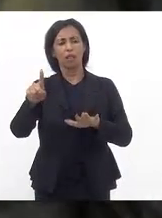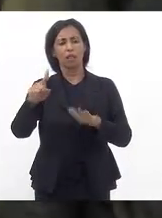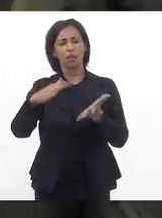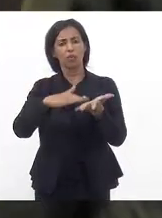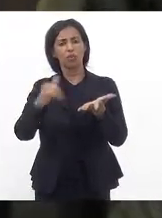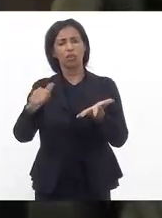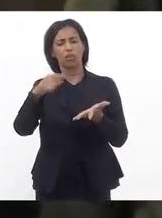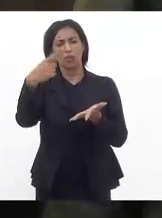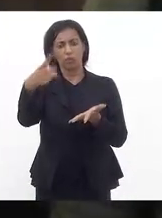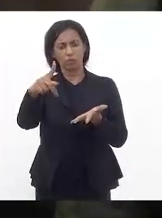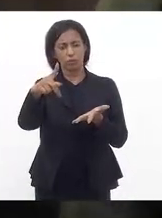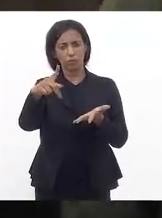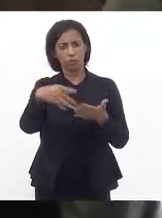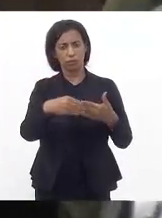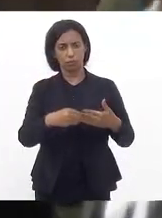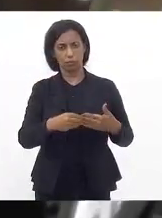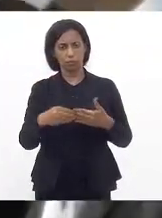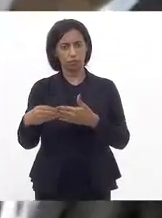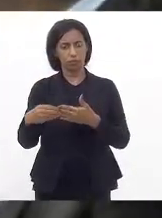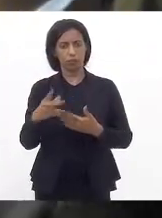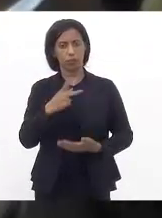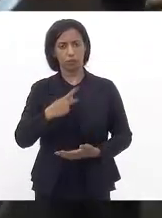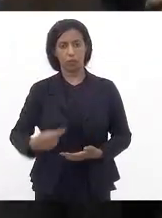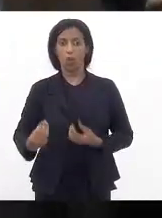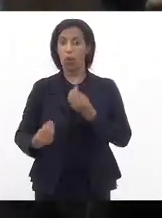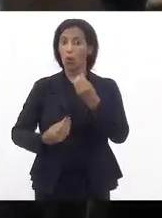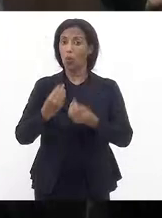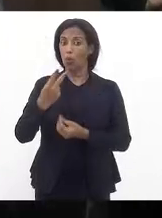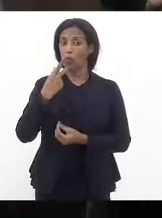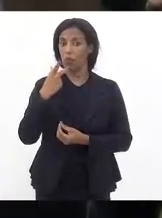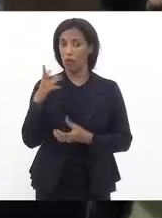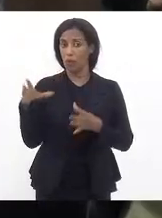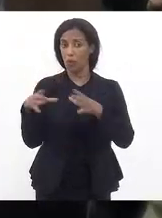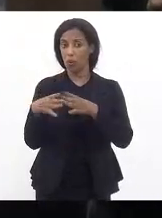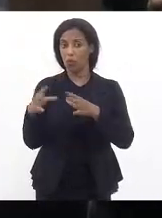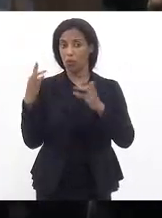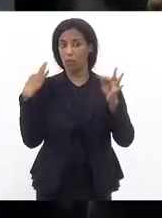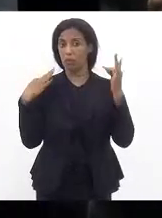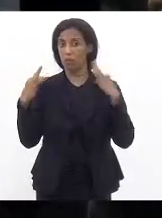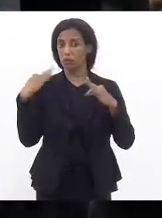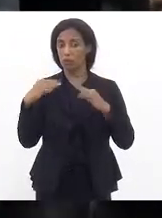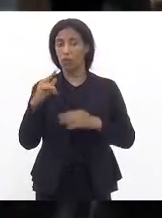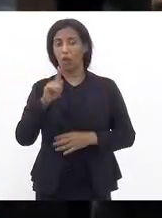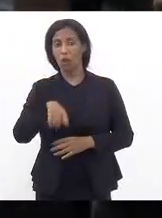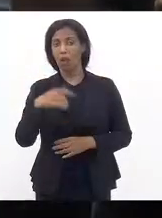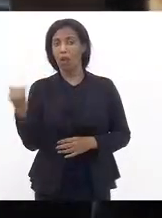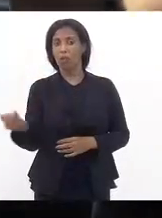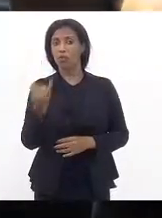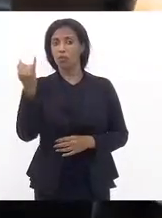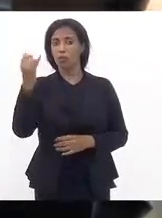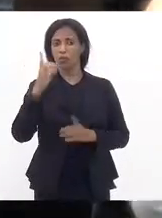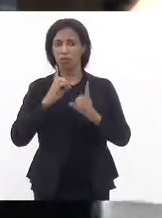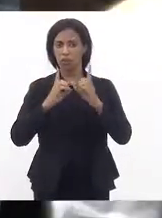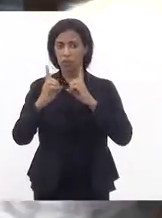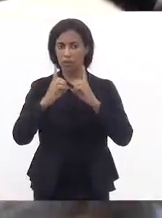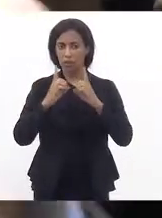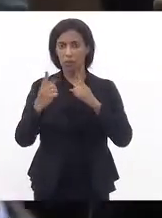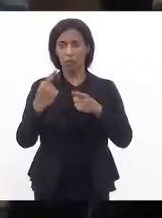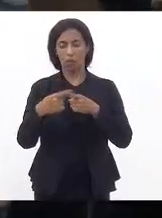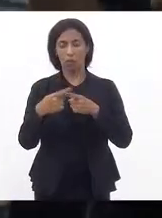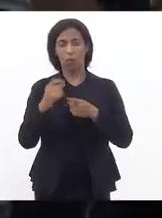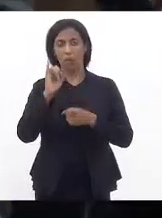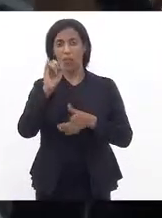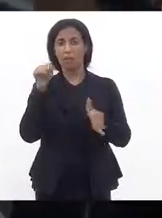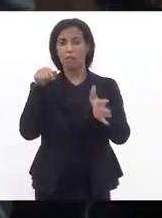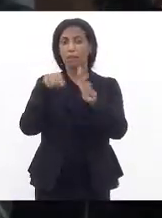está presidindo esta seção como eu disse a comissão de turismo ela é de suma importância nesse debate porque